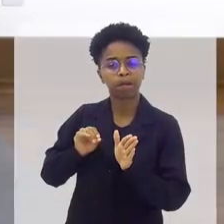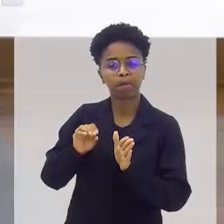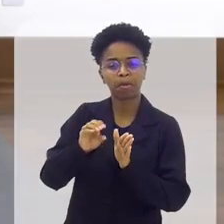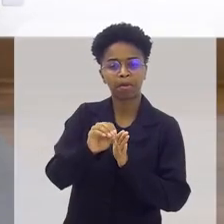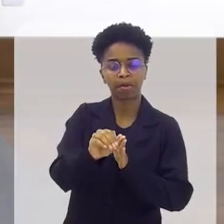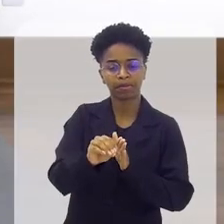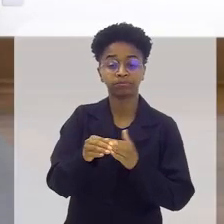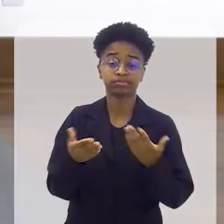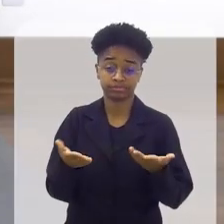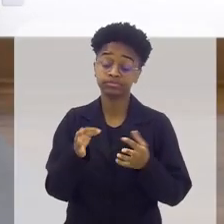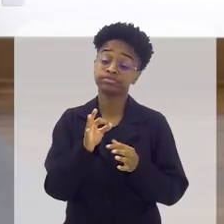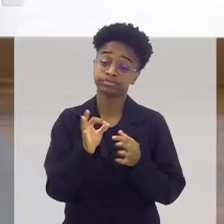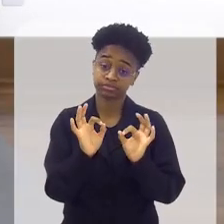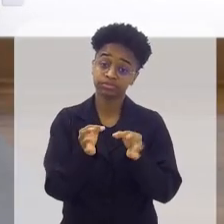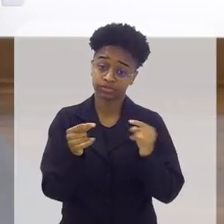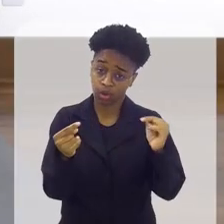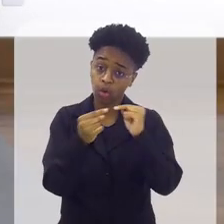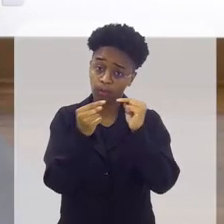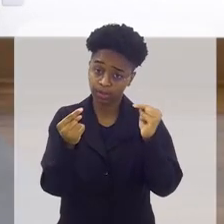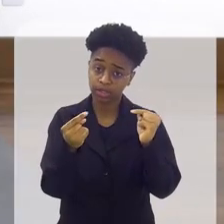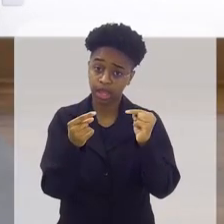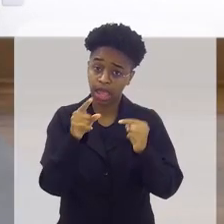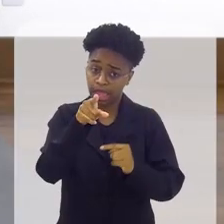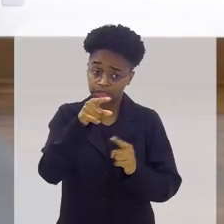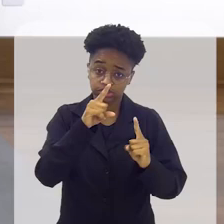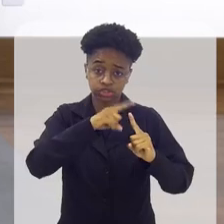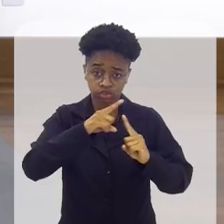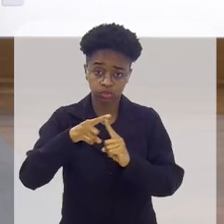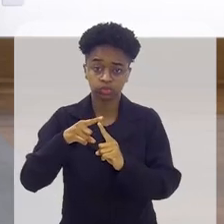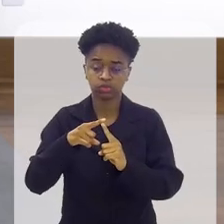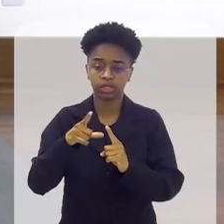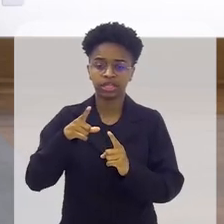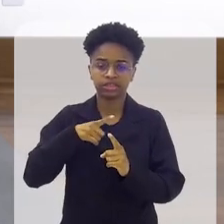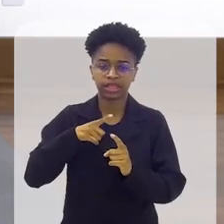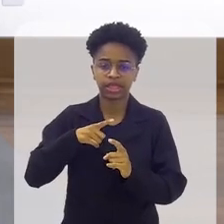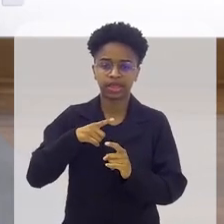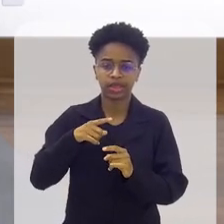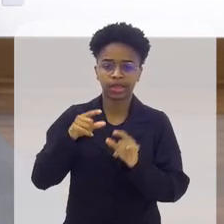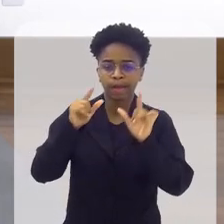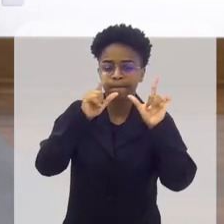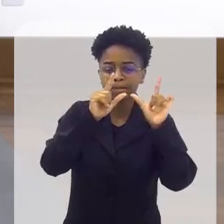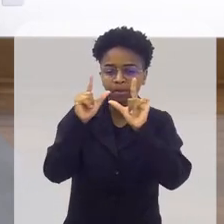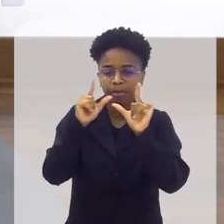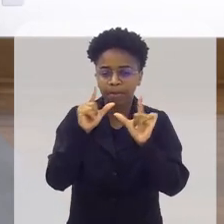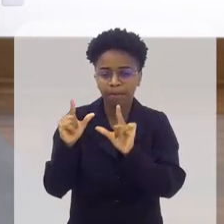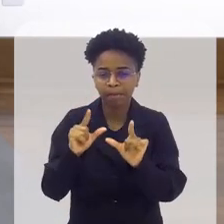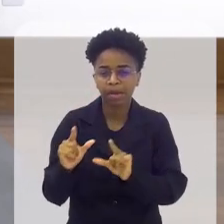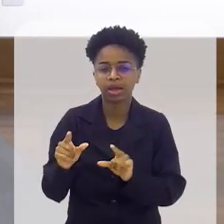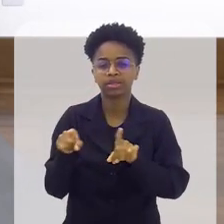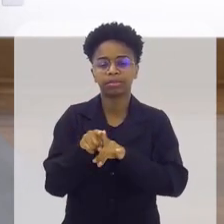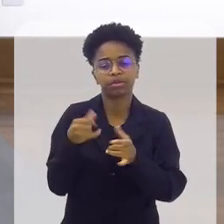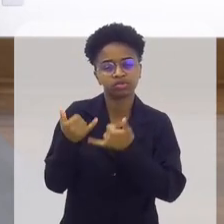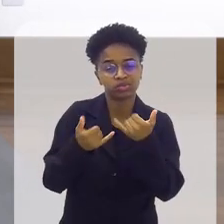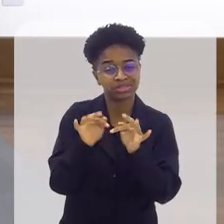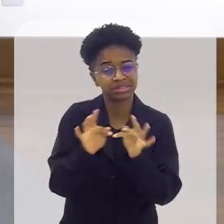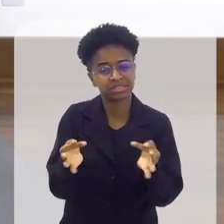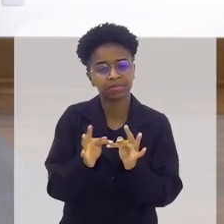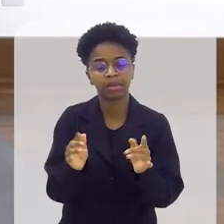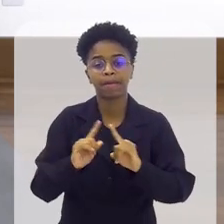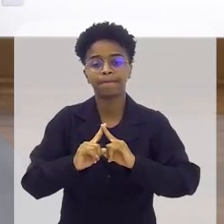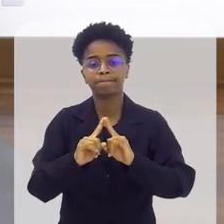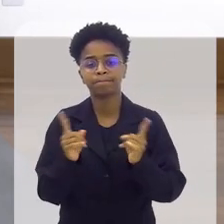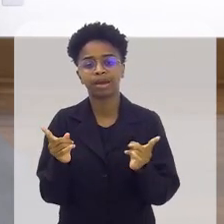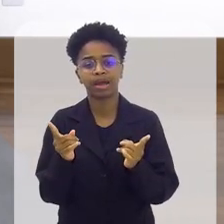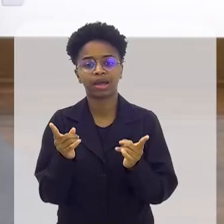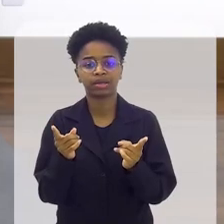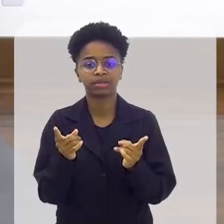então, para você ver, e remete àquele tipo de jogo, pixel, bastante coisa, uma dinâmica bem assim, é um jogo